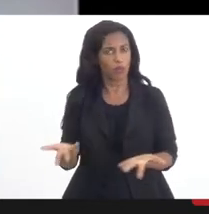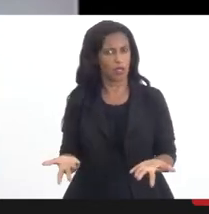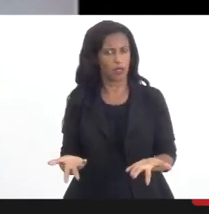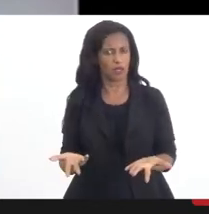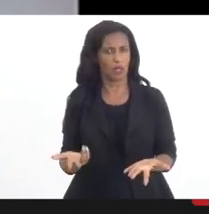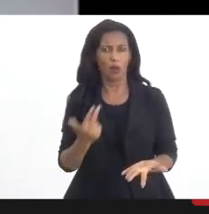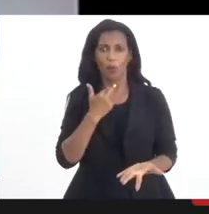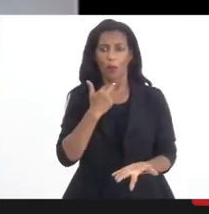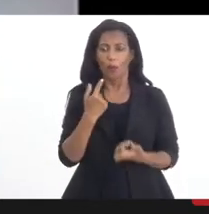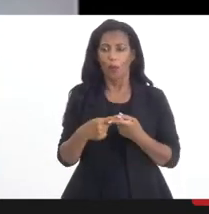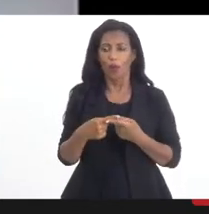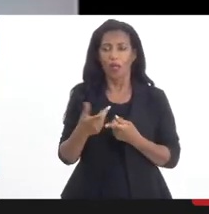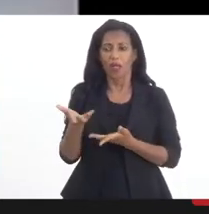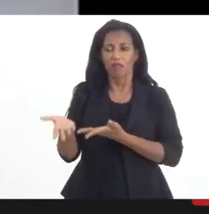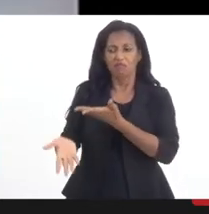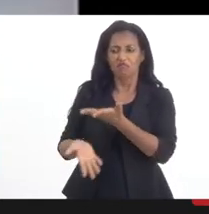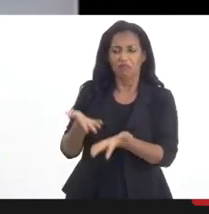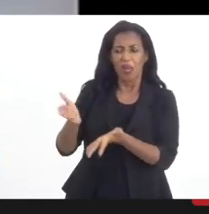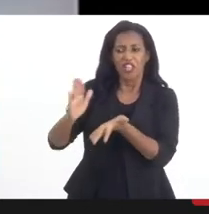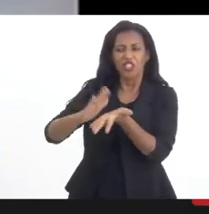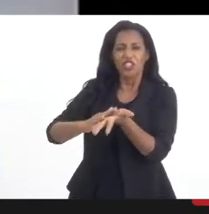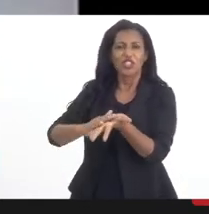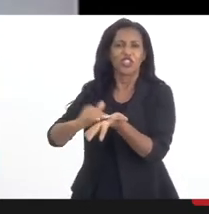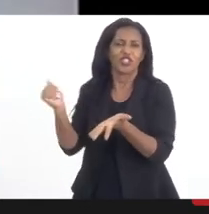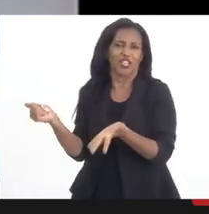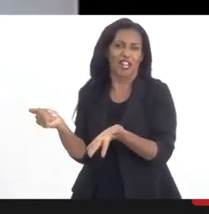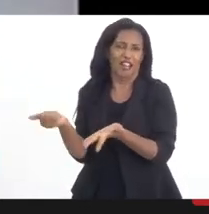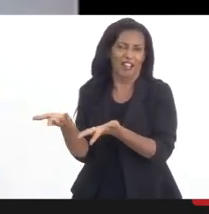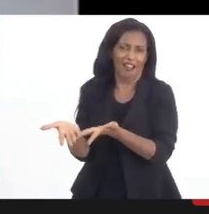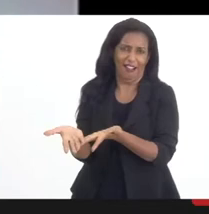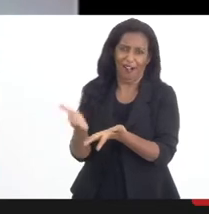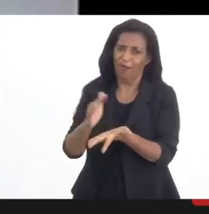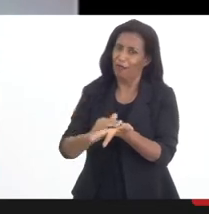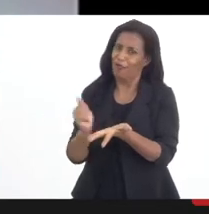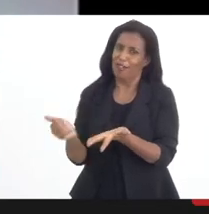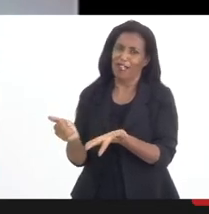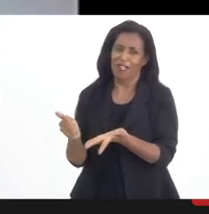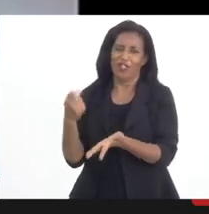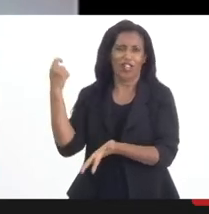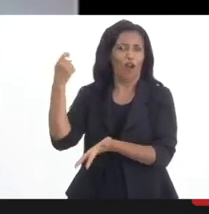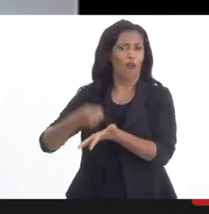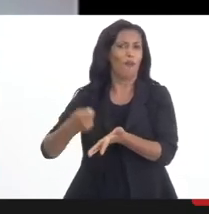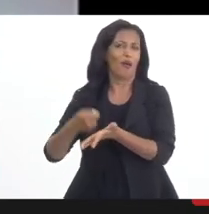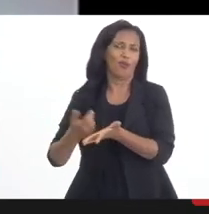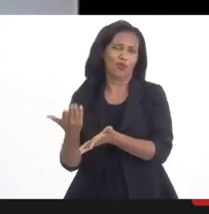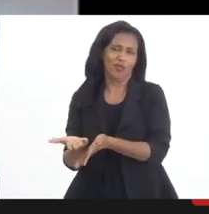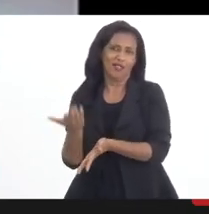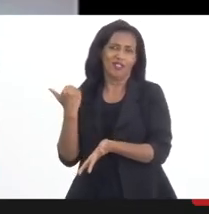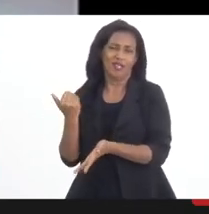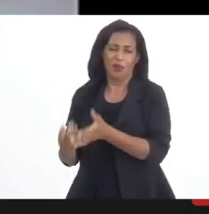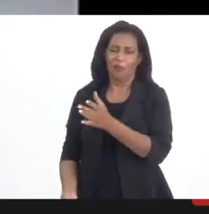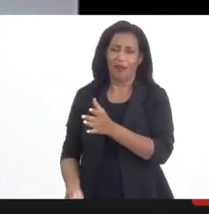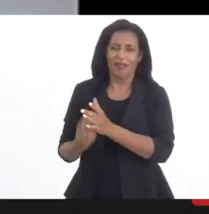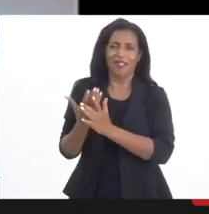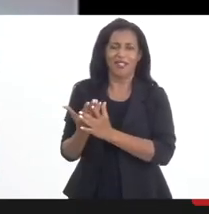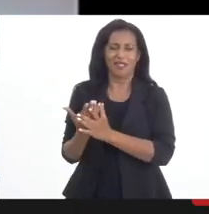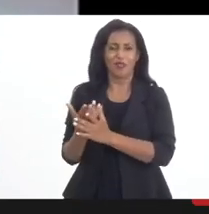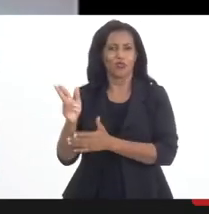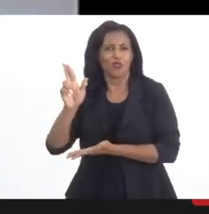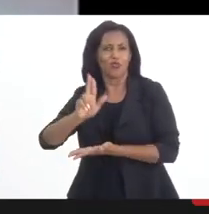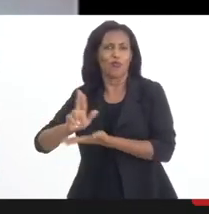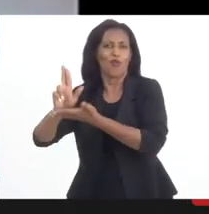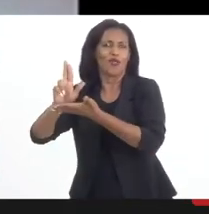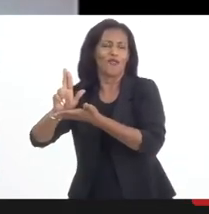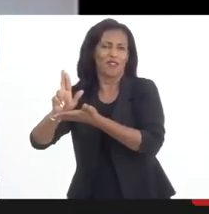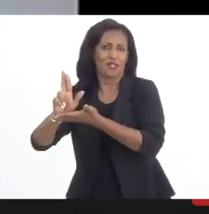se trata de deslegitimar, sabe, não se trata de deslegitimar uma luta anterior para a criação de uma universidade na